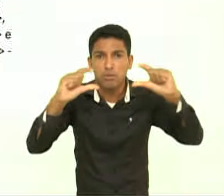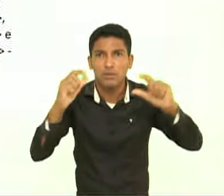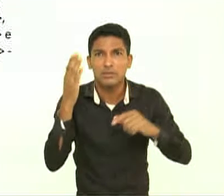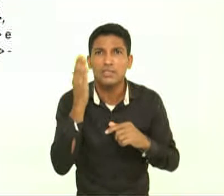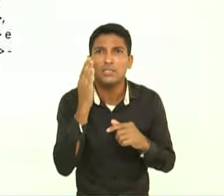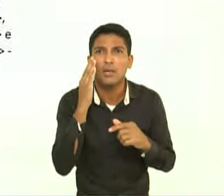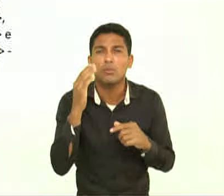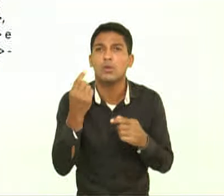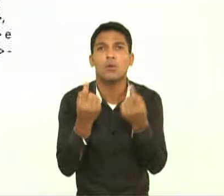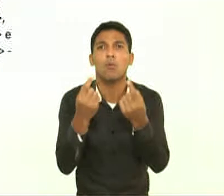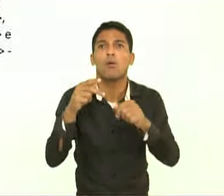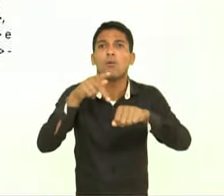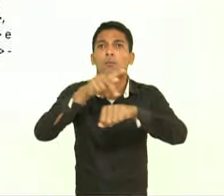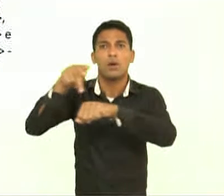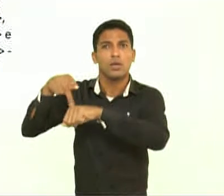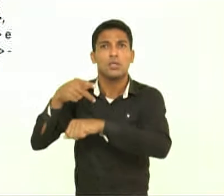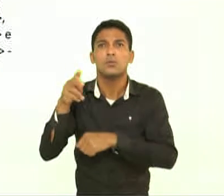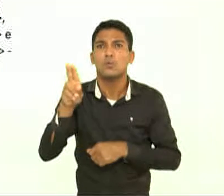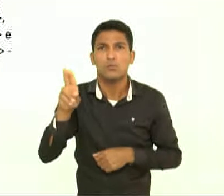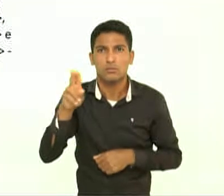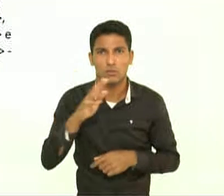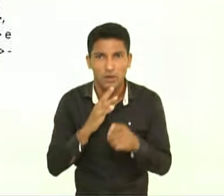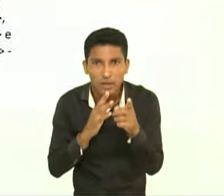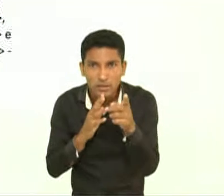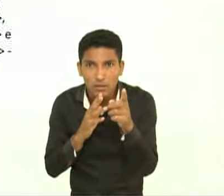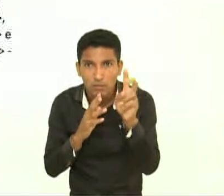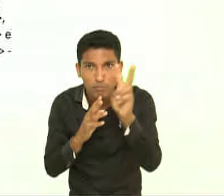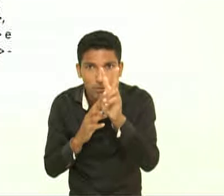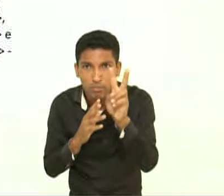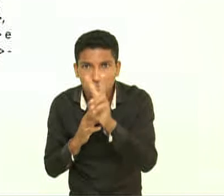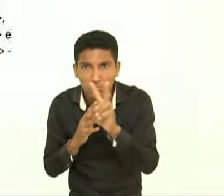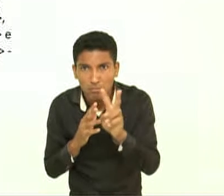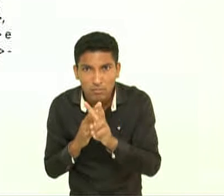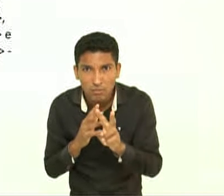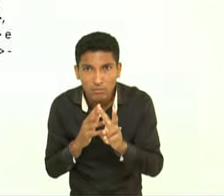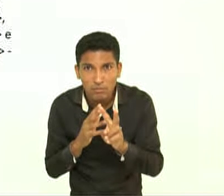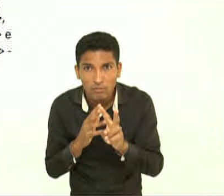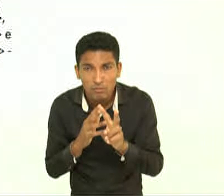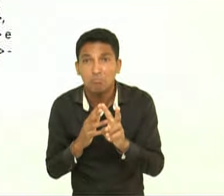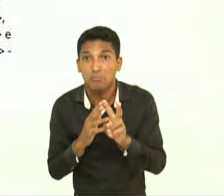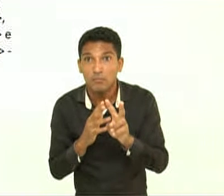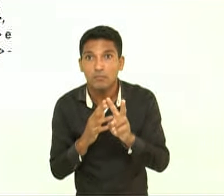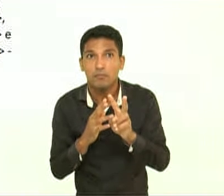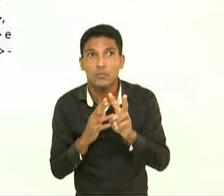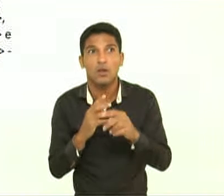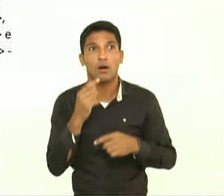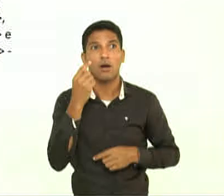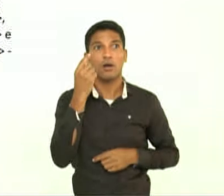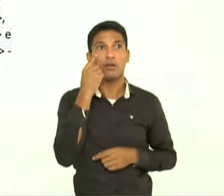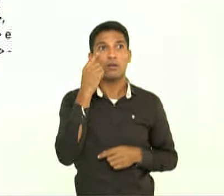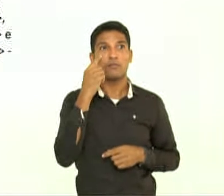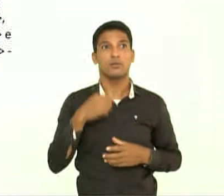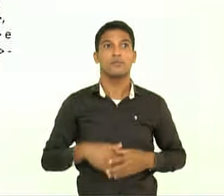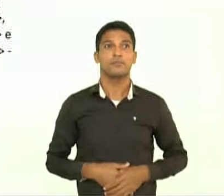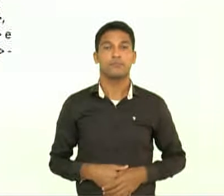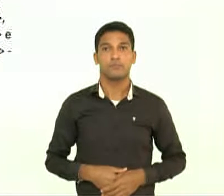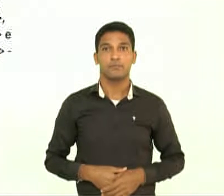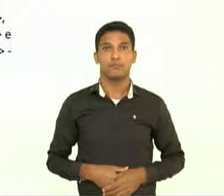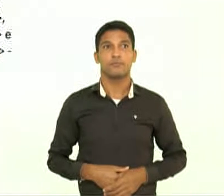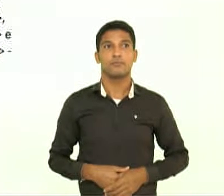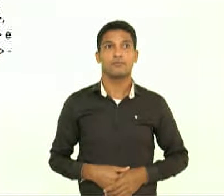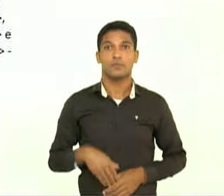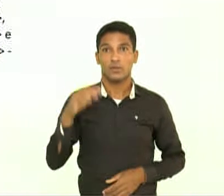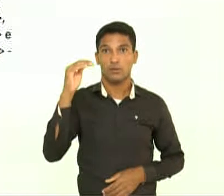boa olhada nelas aí, você conhece todas elas? Sabe do que se trata? A primeira do seu lado esquerdo